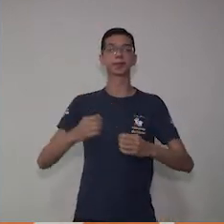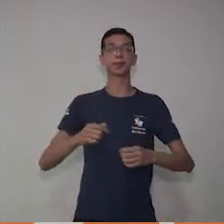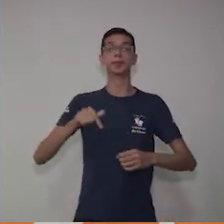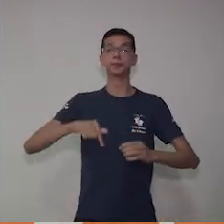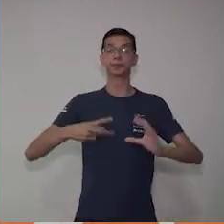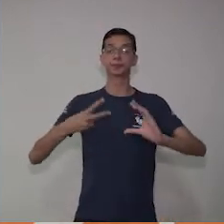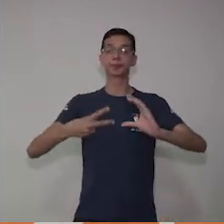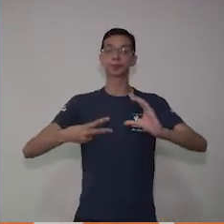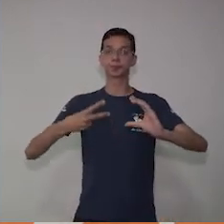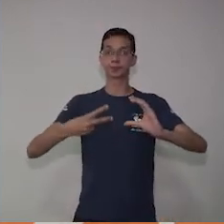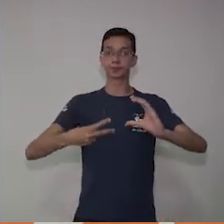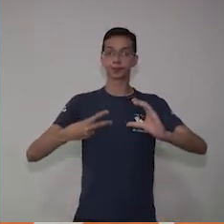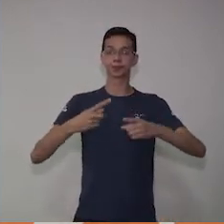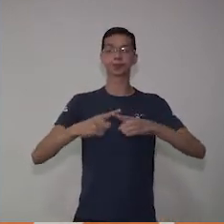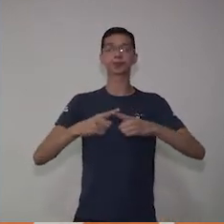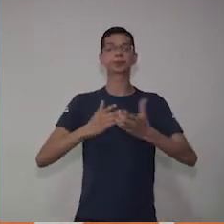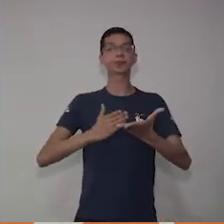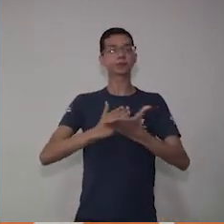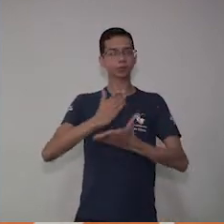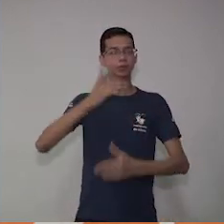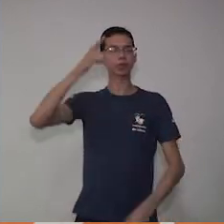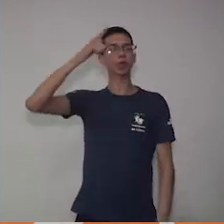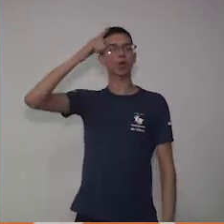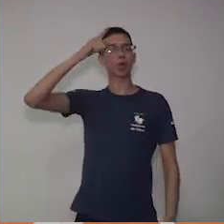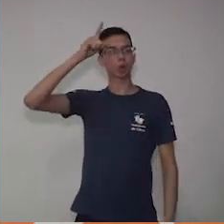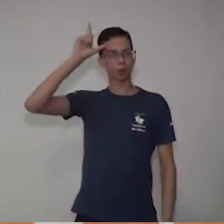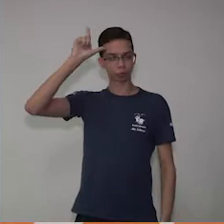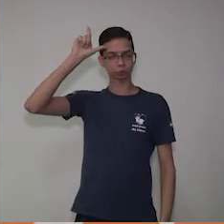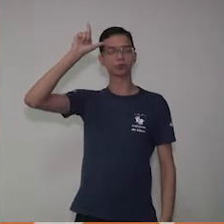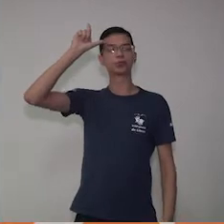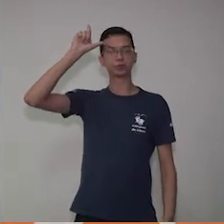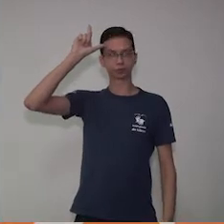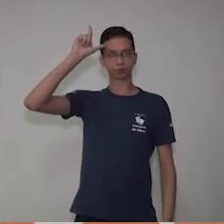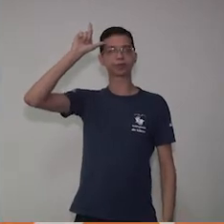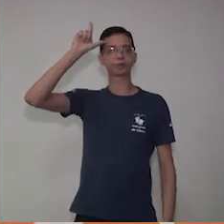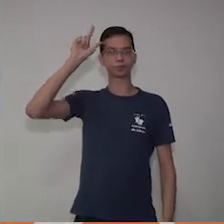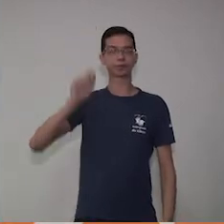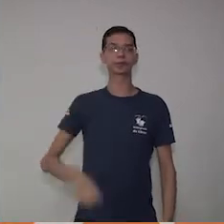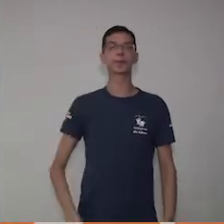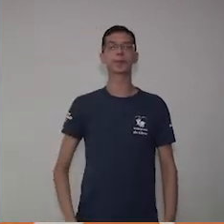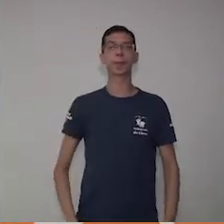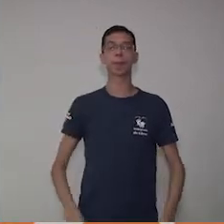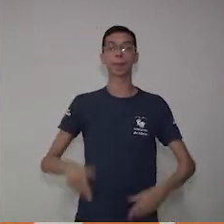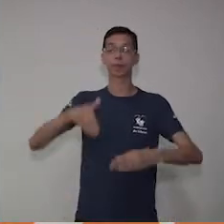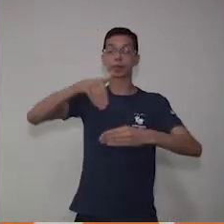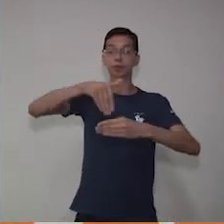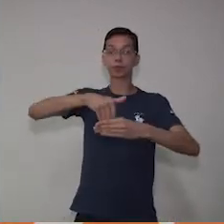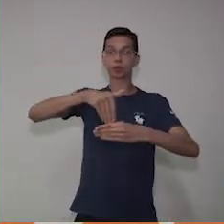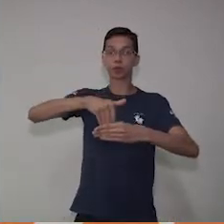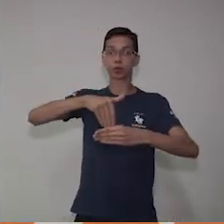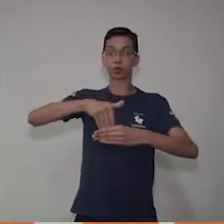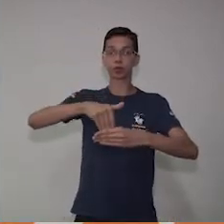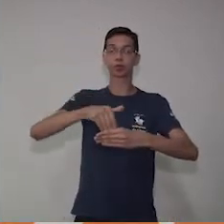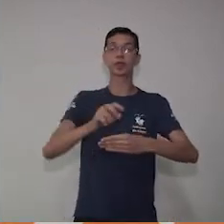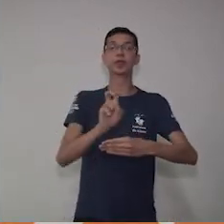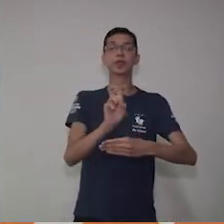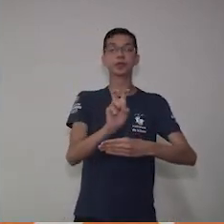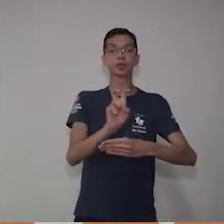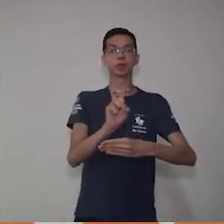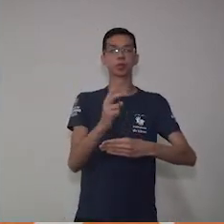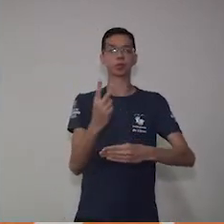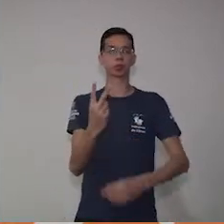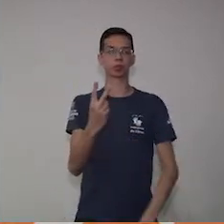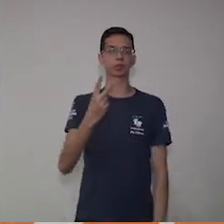Municipal, que aprovou, no dia de ontem, de forma unânime, com um voto favorável de 52 vereadores